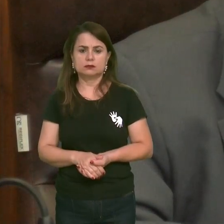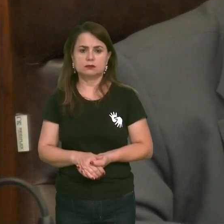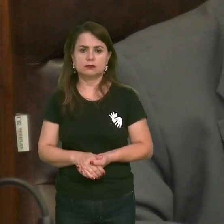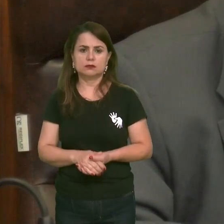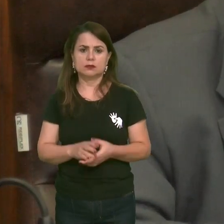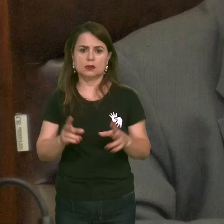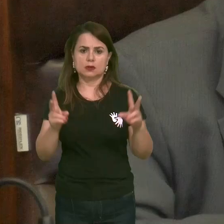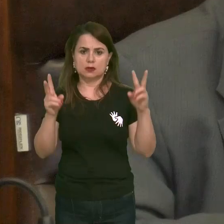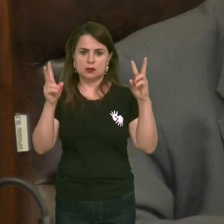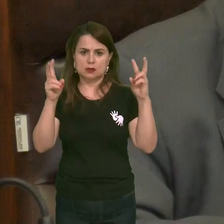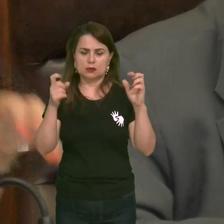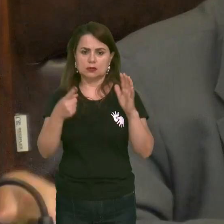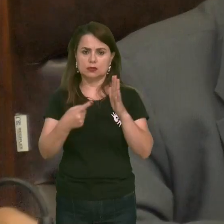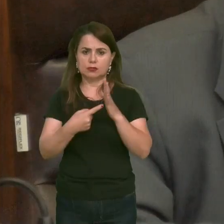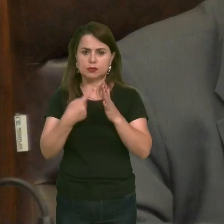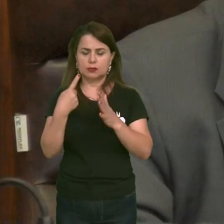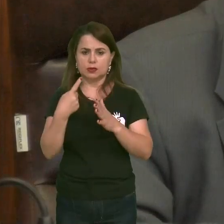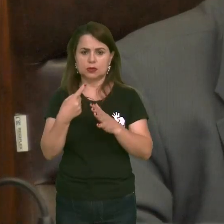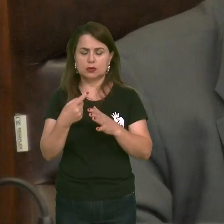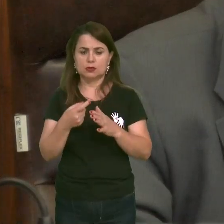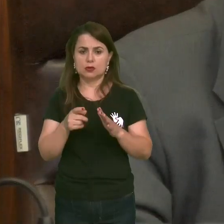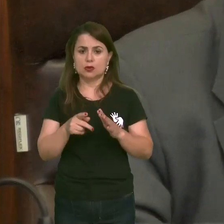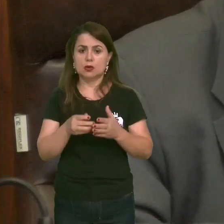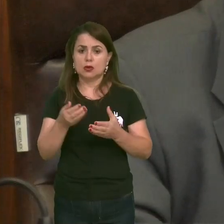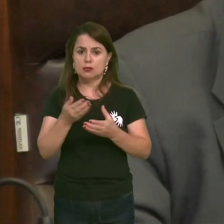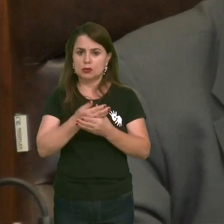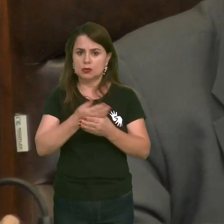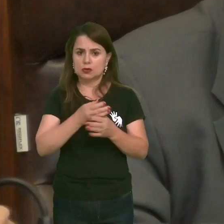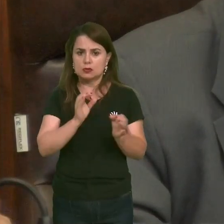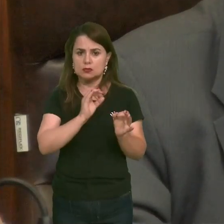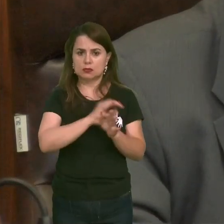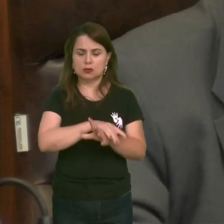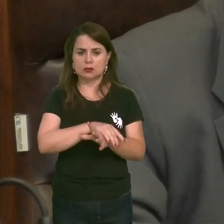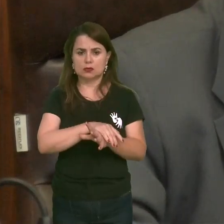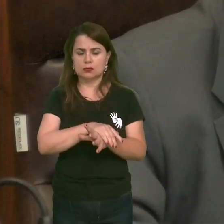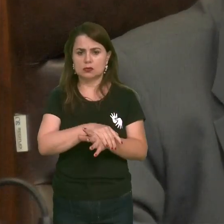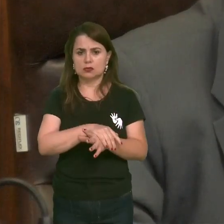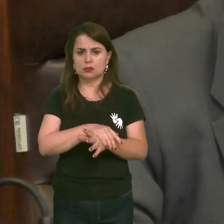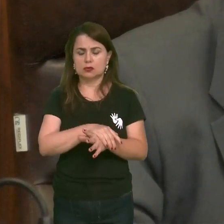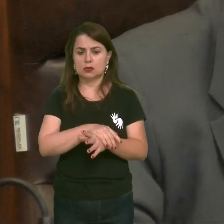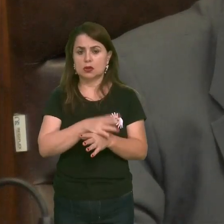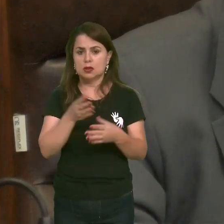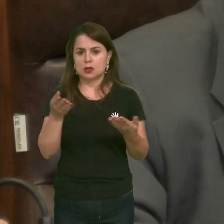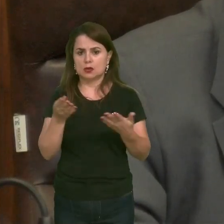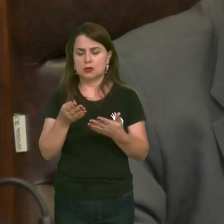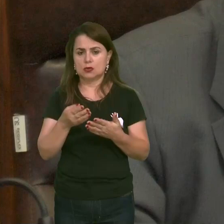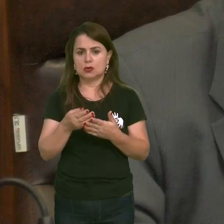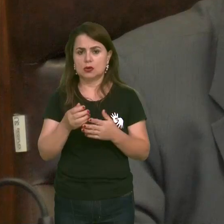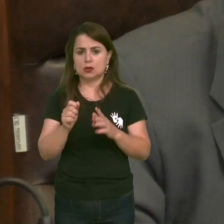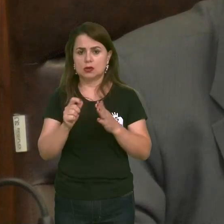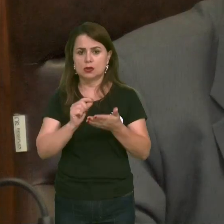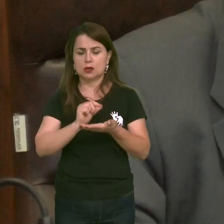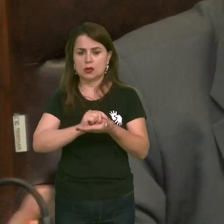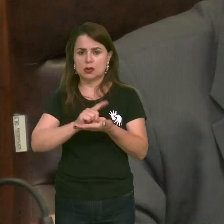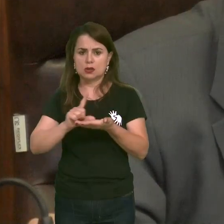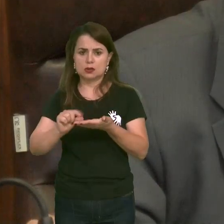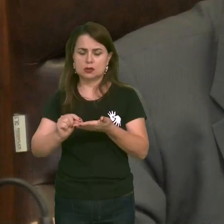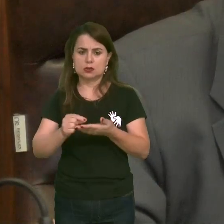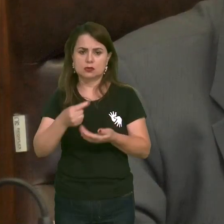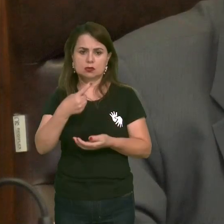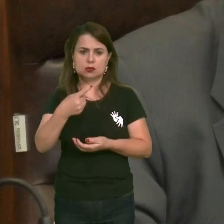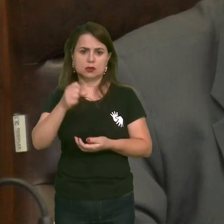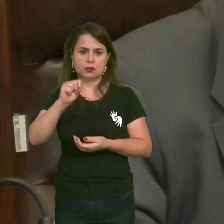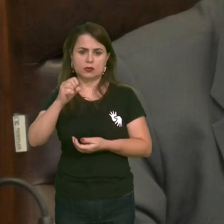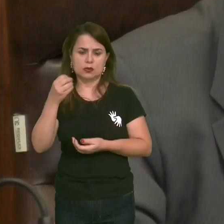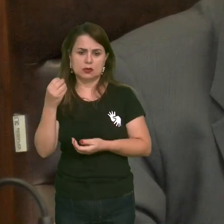e tem o primeiro processo concluso e tem único da Ordem do dia nos termos do artigo 180 da